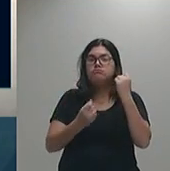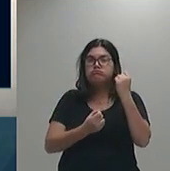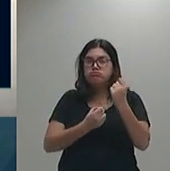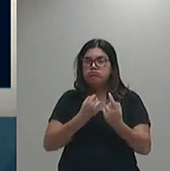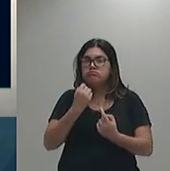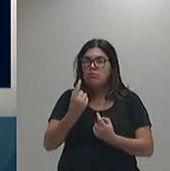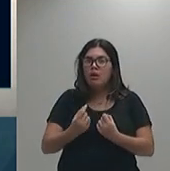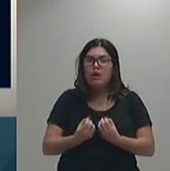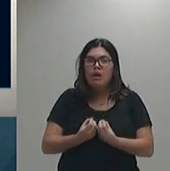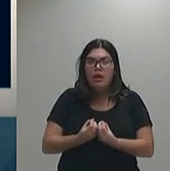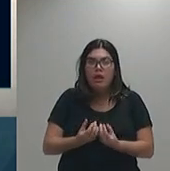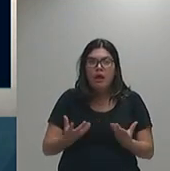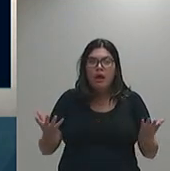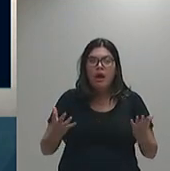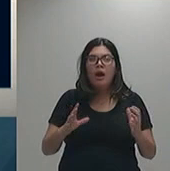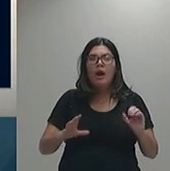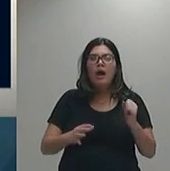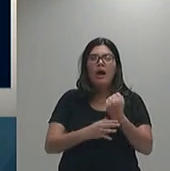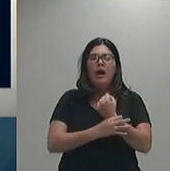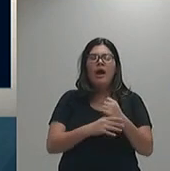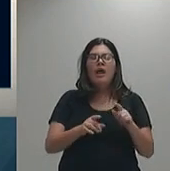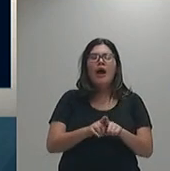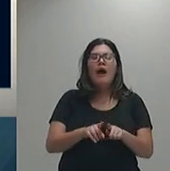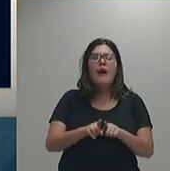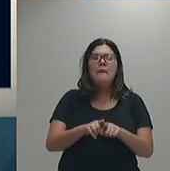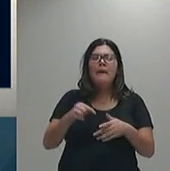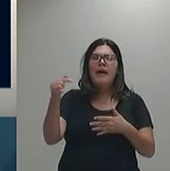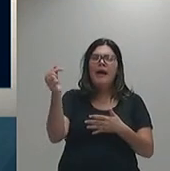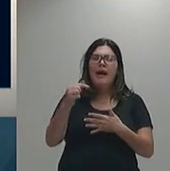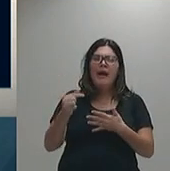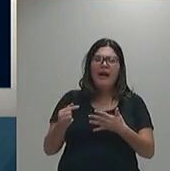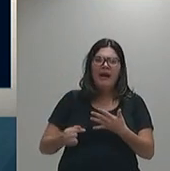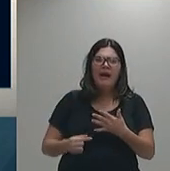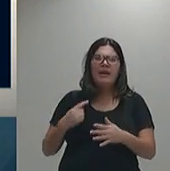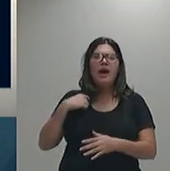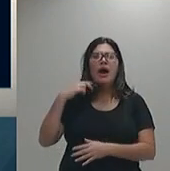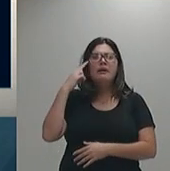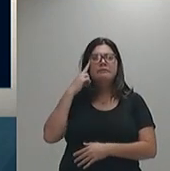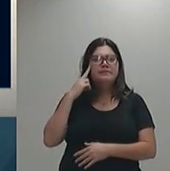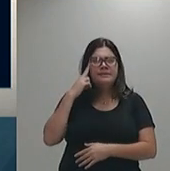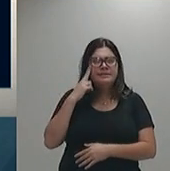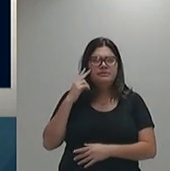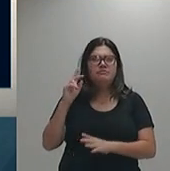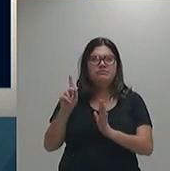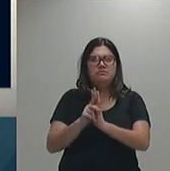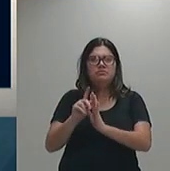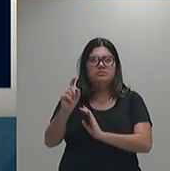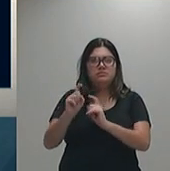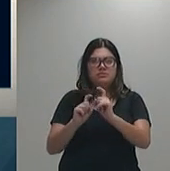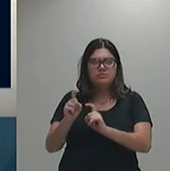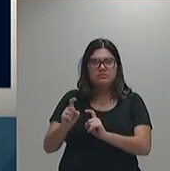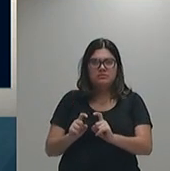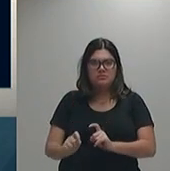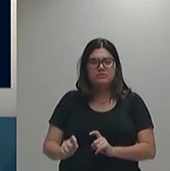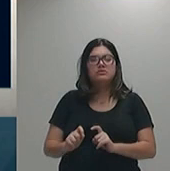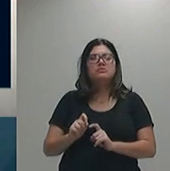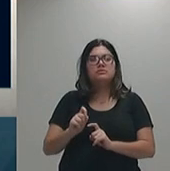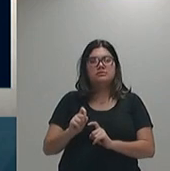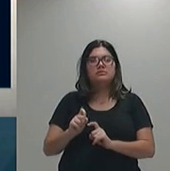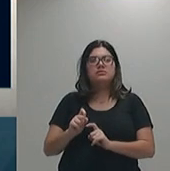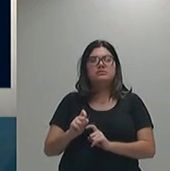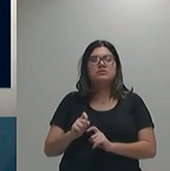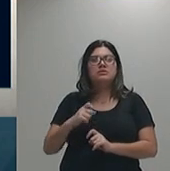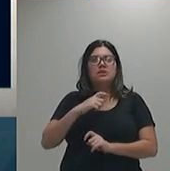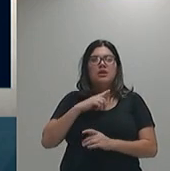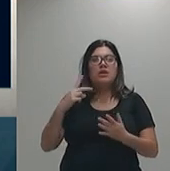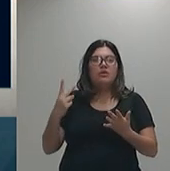e Olha quantas questões e nas hipóteses de apoios administradas por exemplo né onde a questão do prêmio se torna ainda